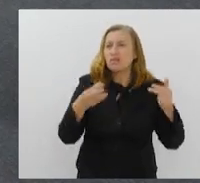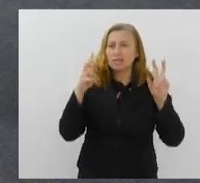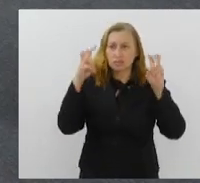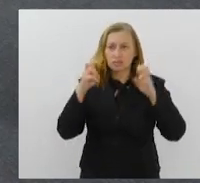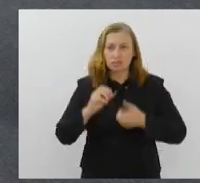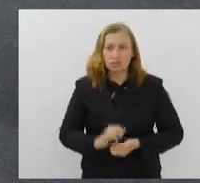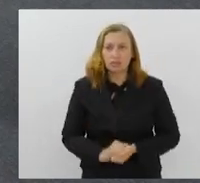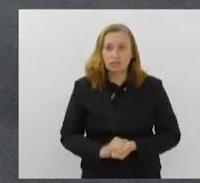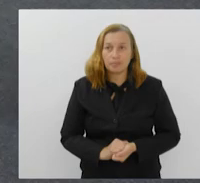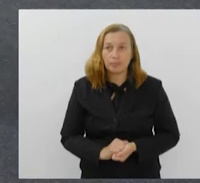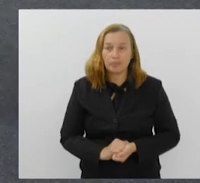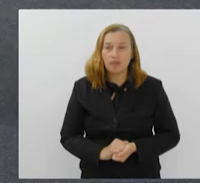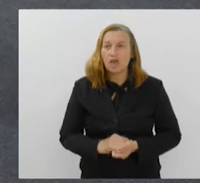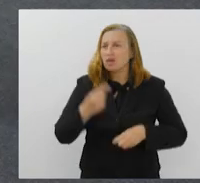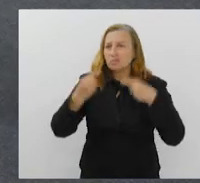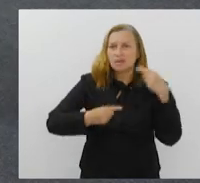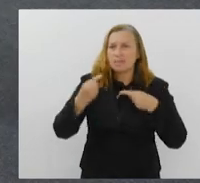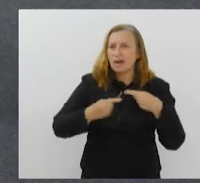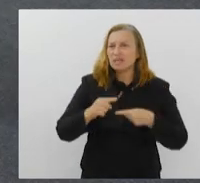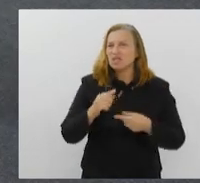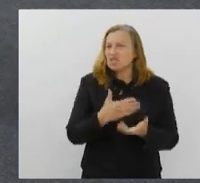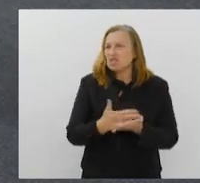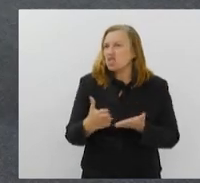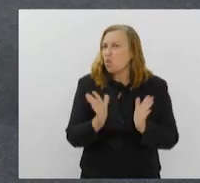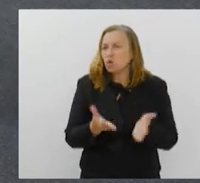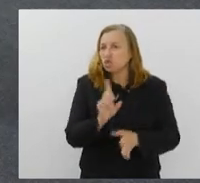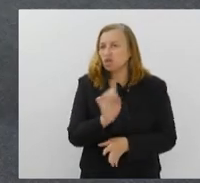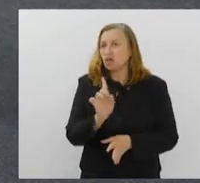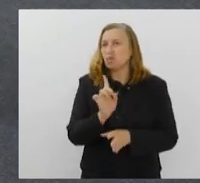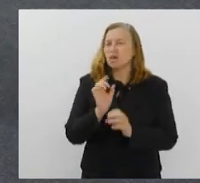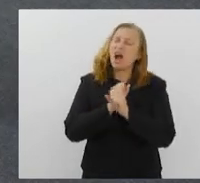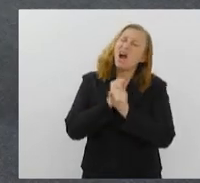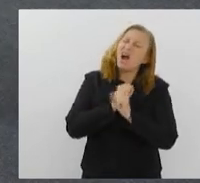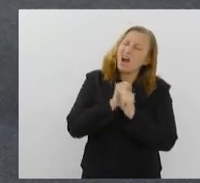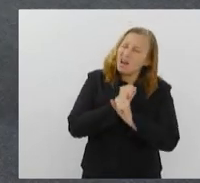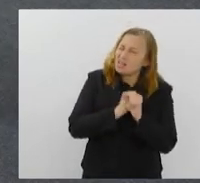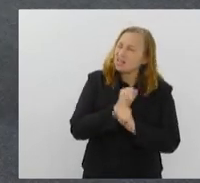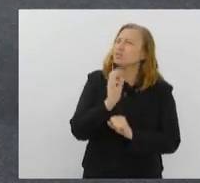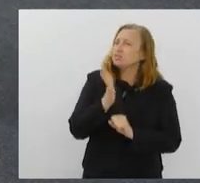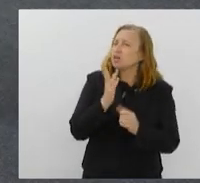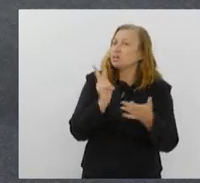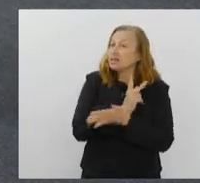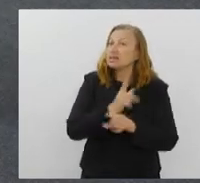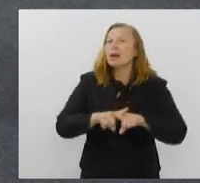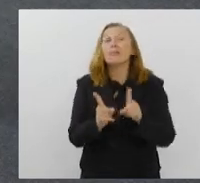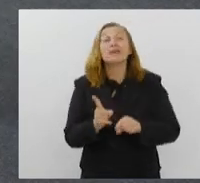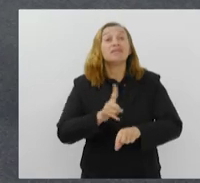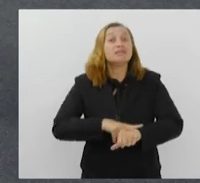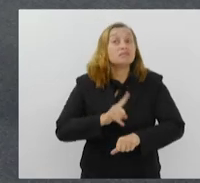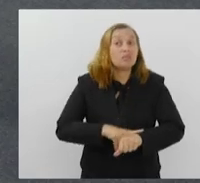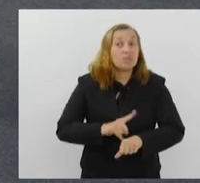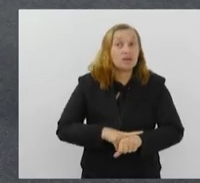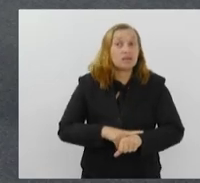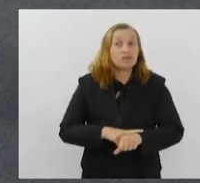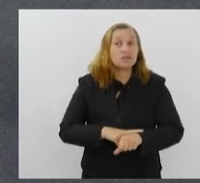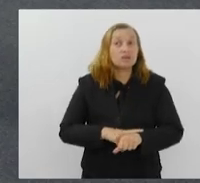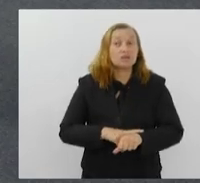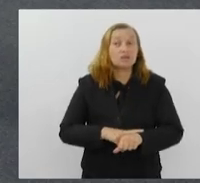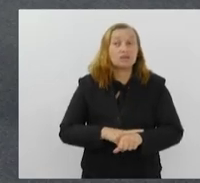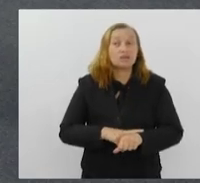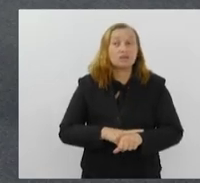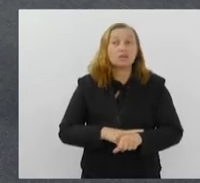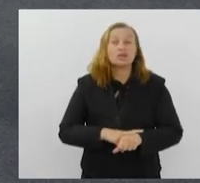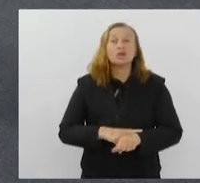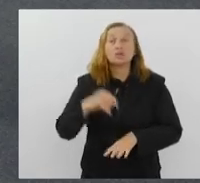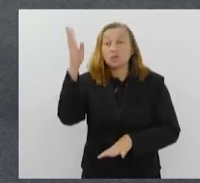questões. Esse é um debate que não é de hoje, é um debate que faz muito tempo que acontece, mas nesse momento ele ganhou um novo fôlego porque no